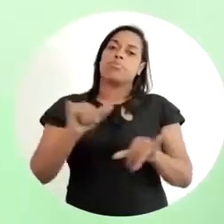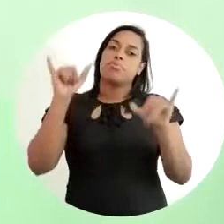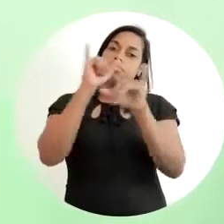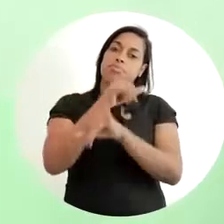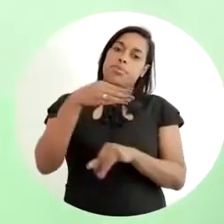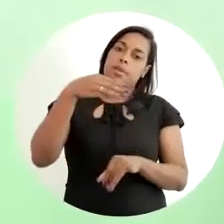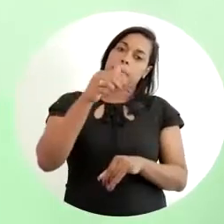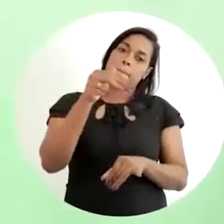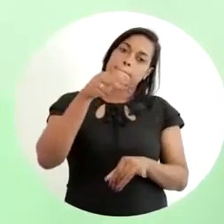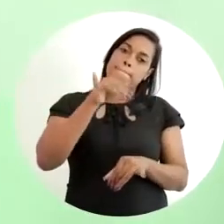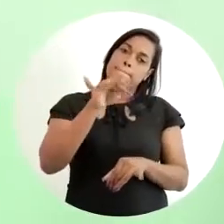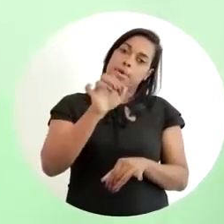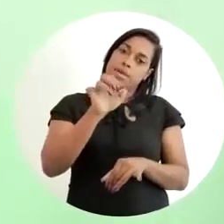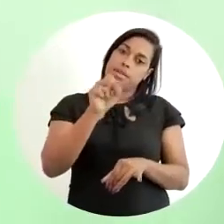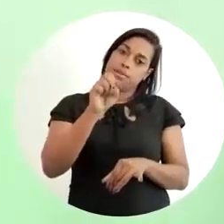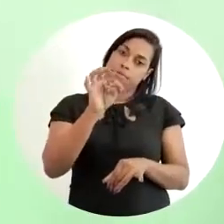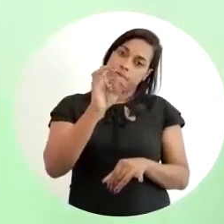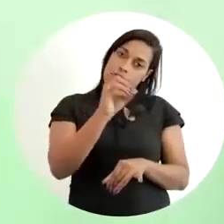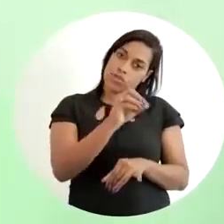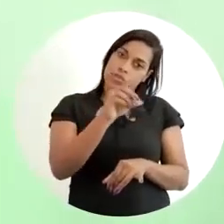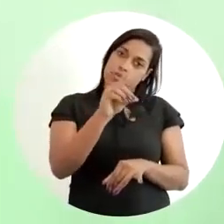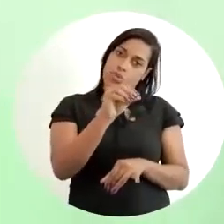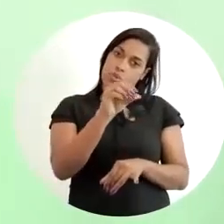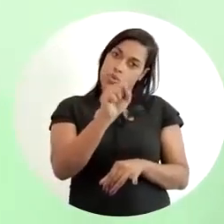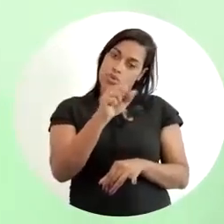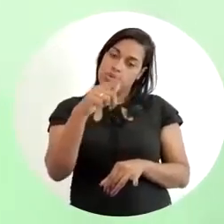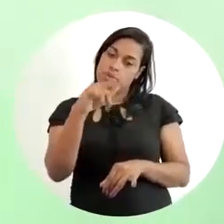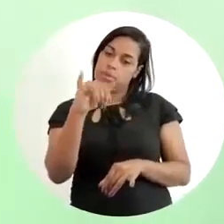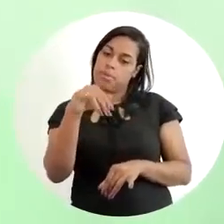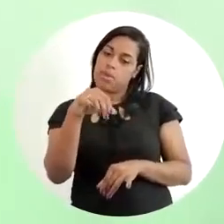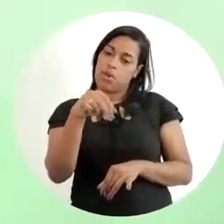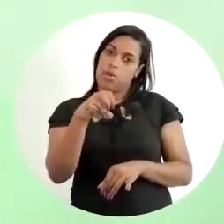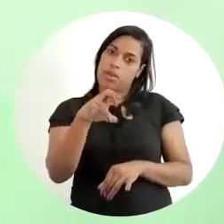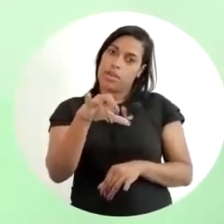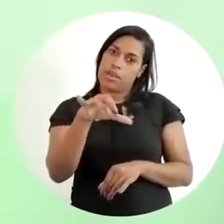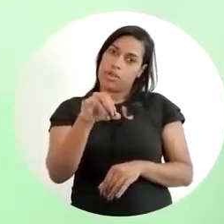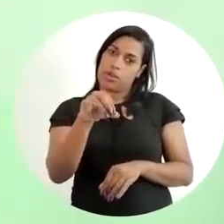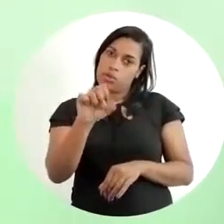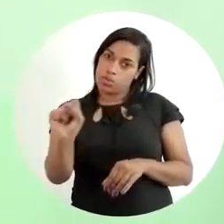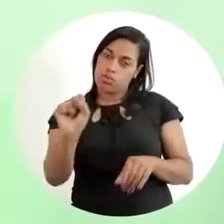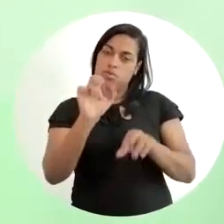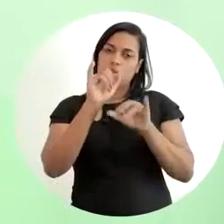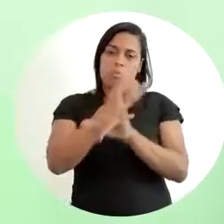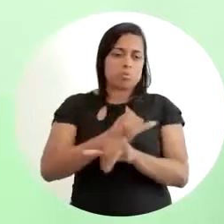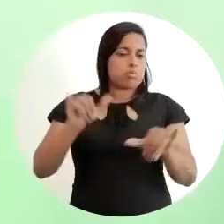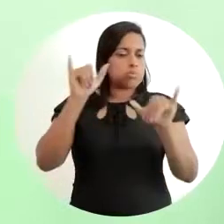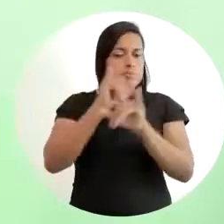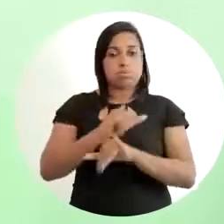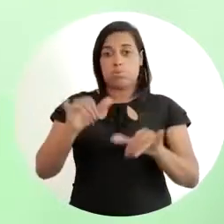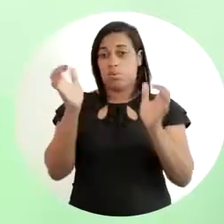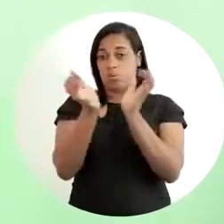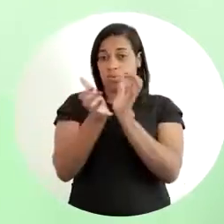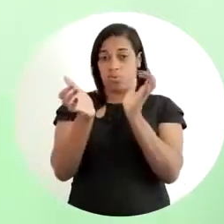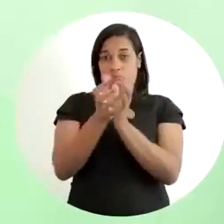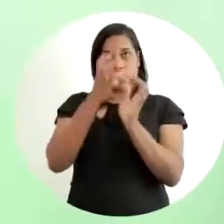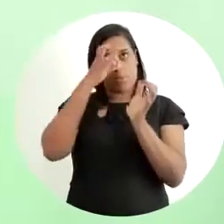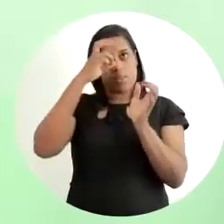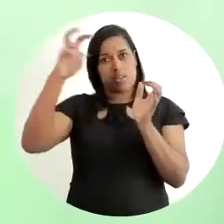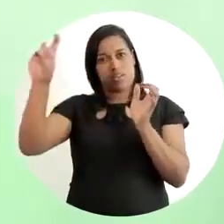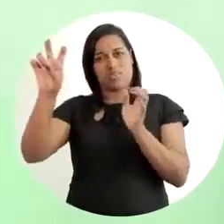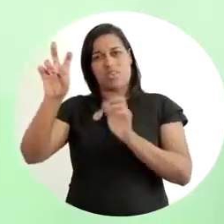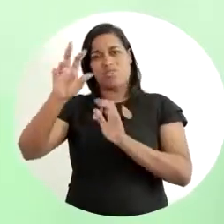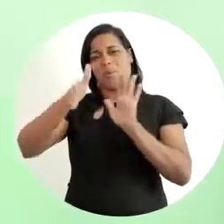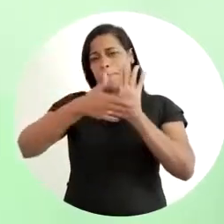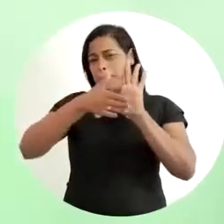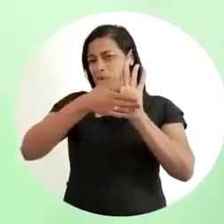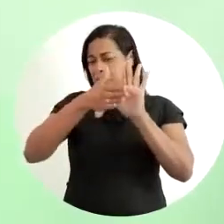dos Pioneiros, um grupo de intelectuais que propõem uma série de alterações ao formato da educação